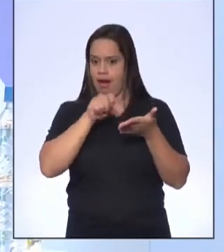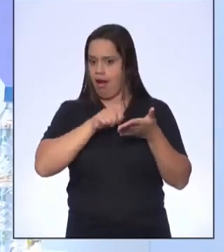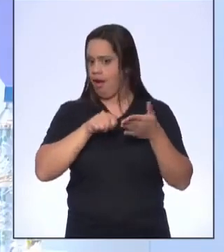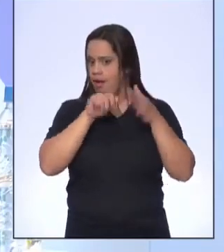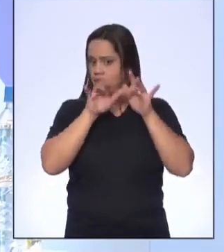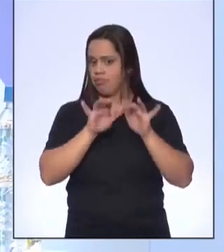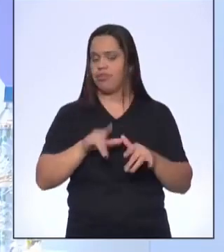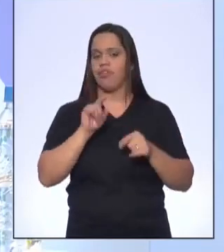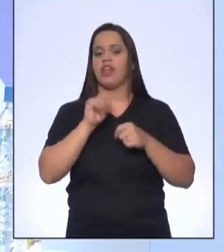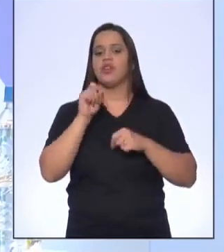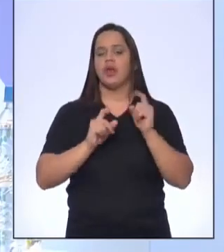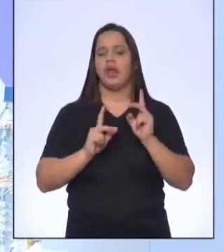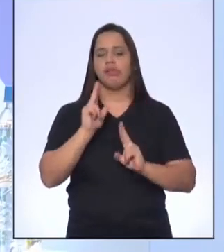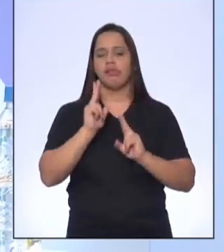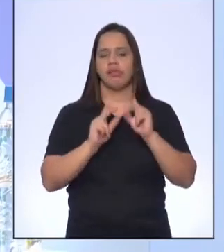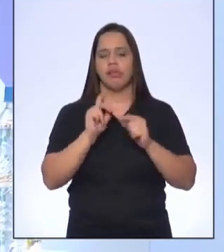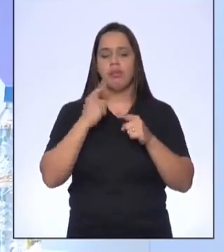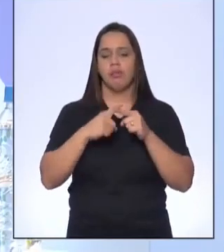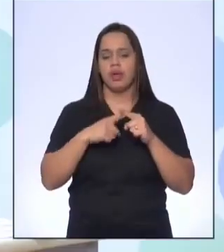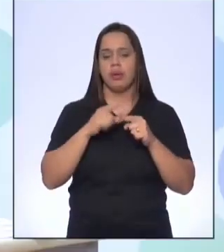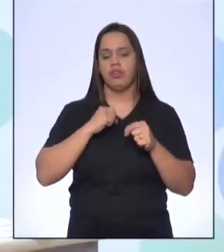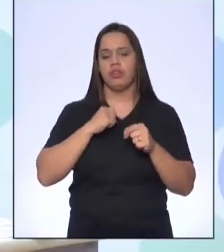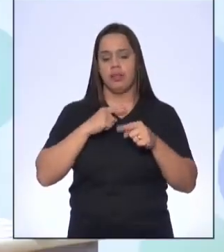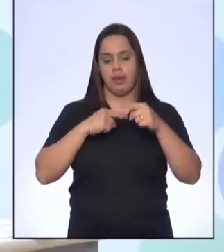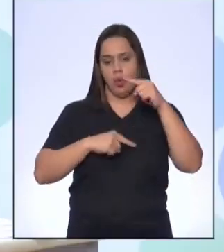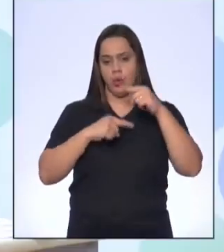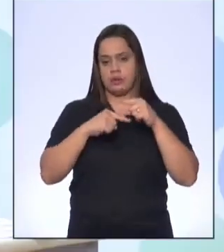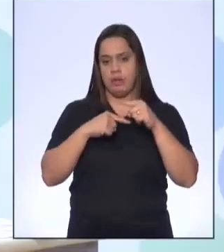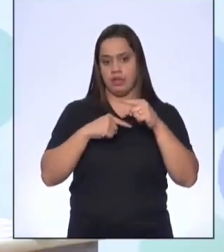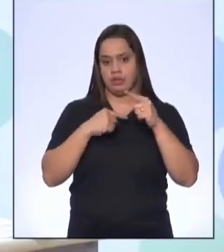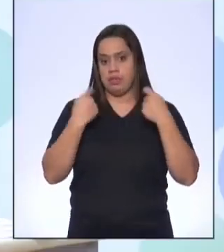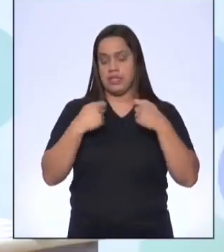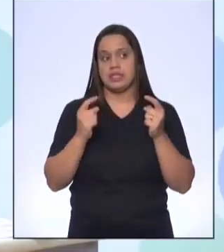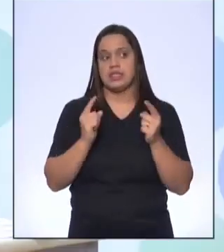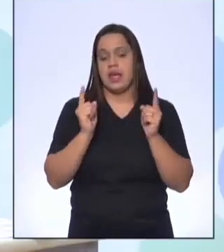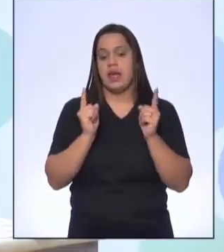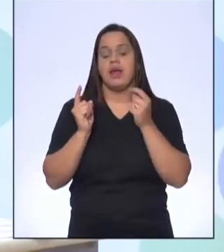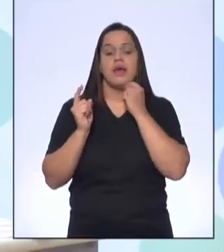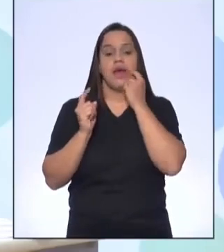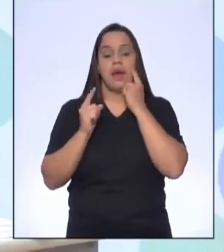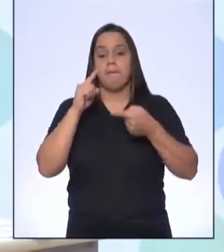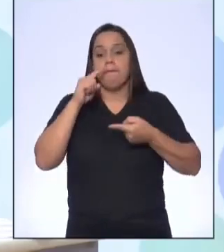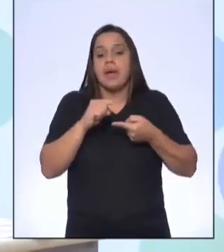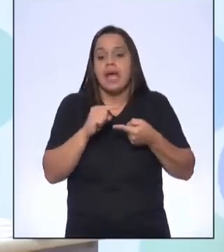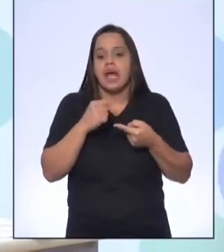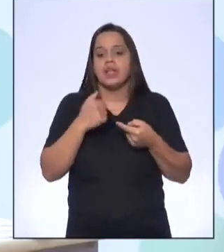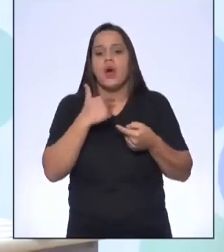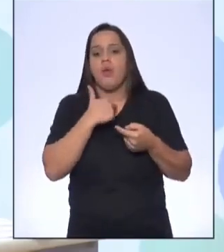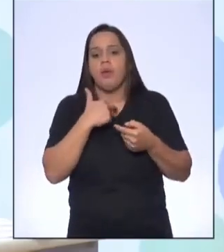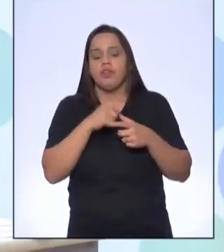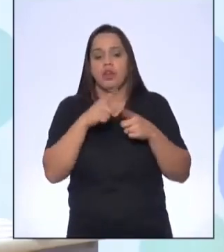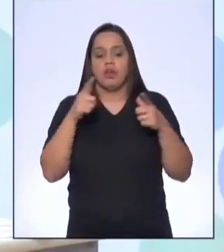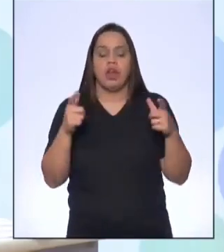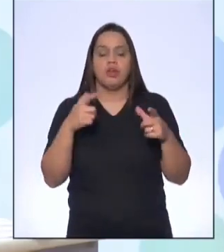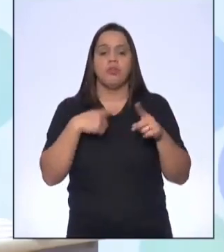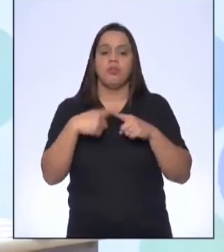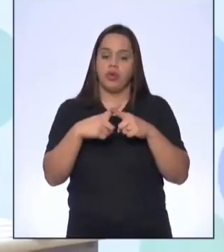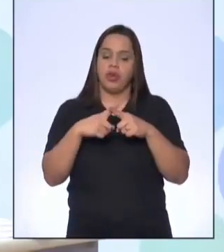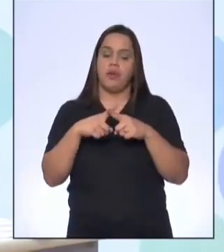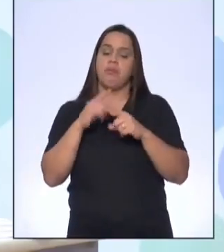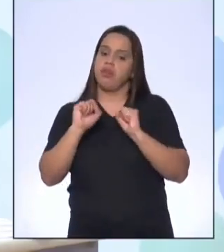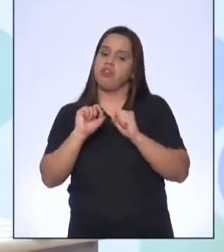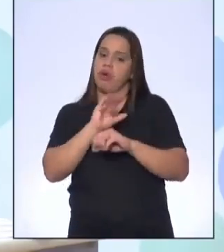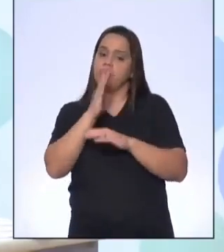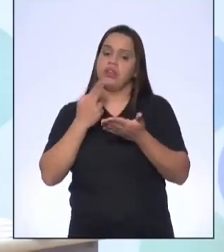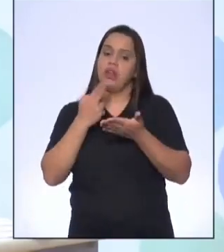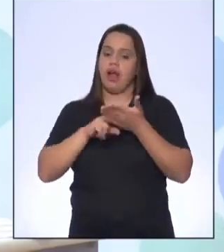que, às vezes, o espaço não permite, né? Então, Exatamente. Às vezes, a carta é publicada de uma maneira na internet e de outra no jornal.